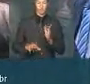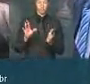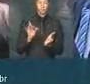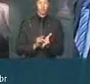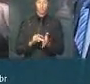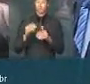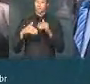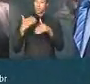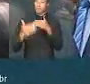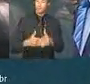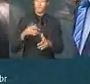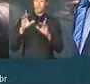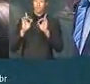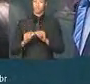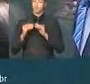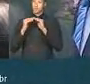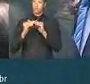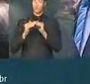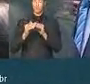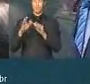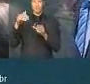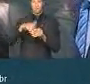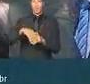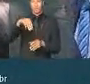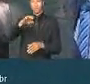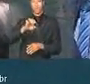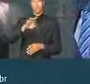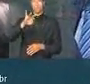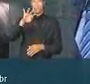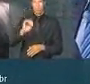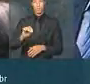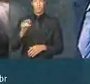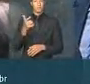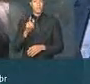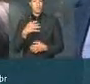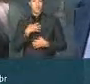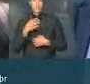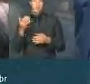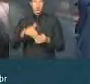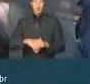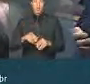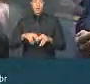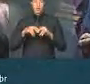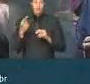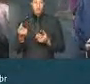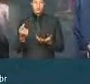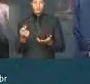fato um processo democrático na votação do veto eu acho que não faz sentido só por causa de votar um